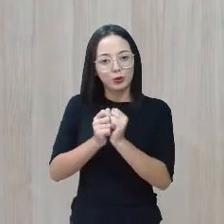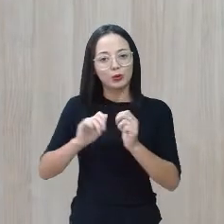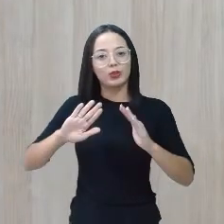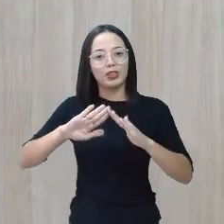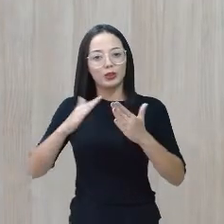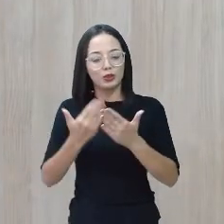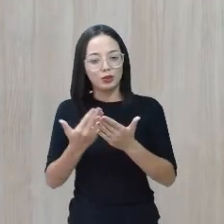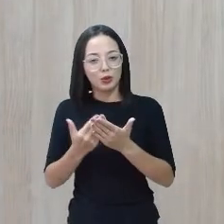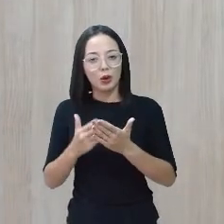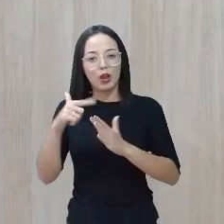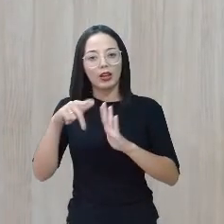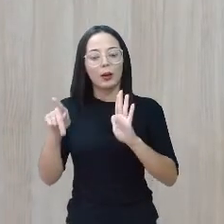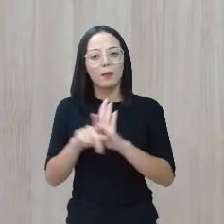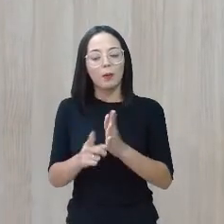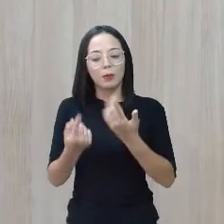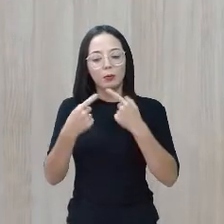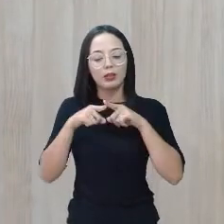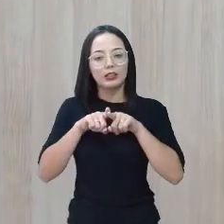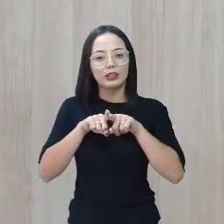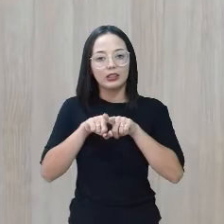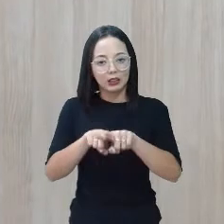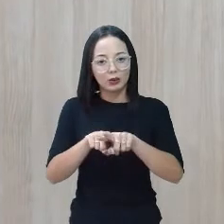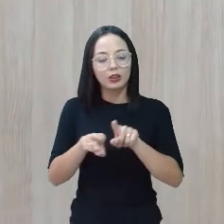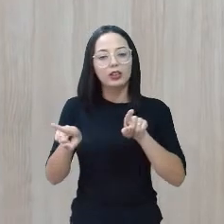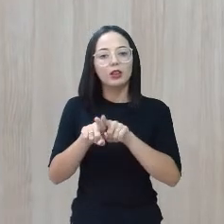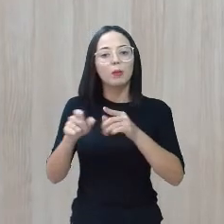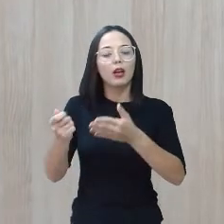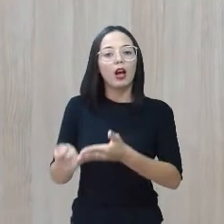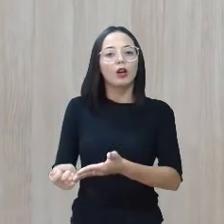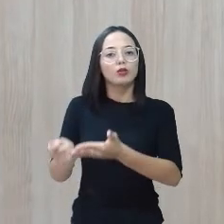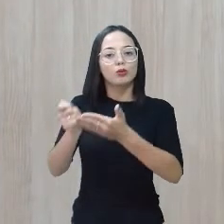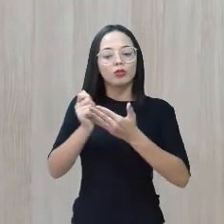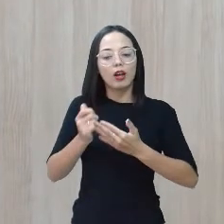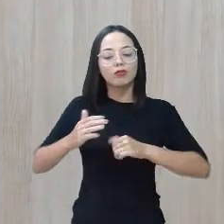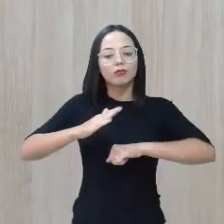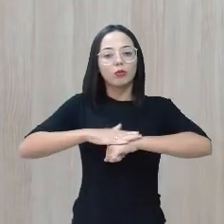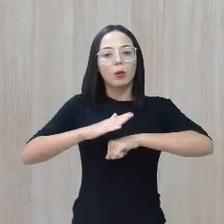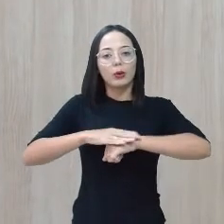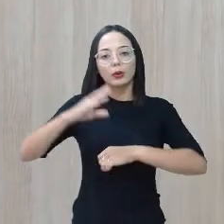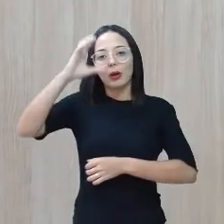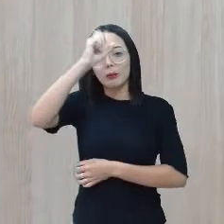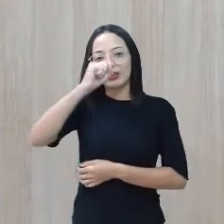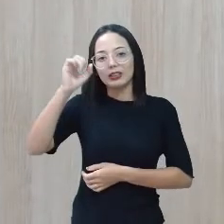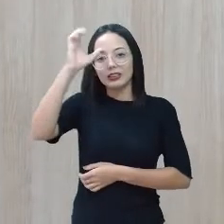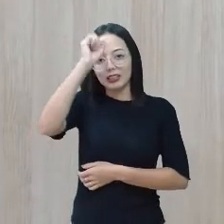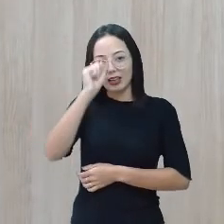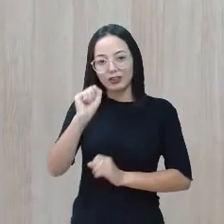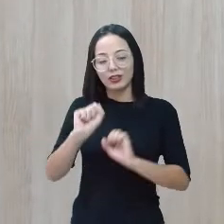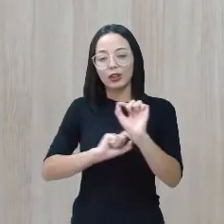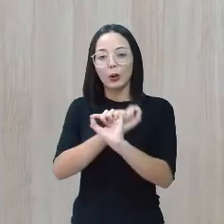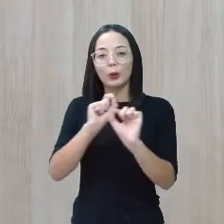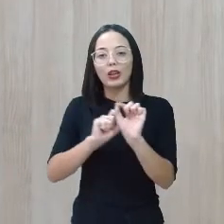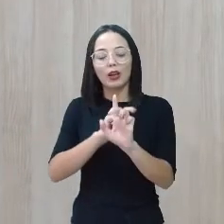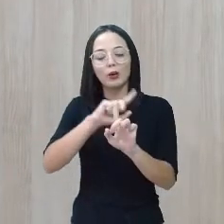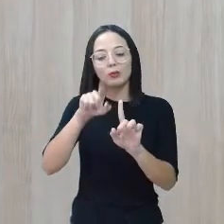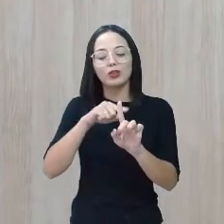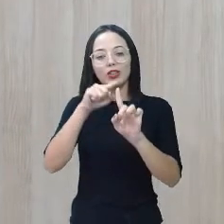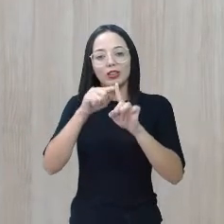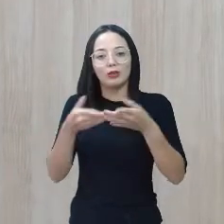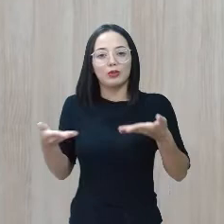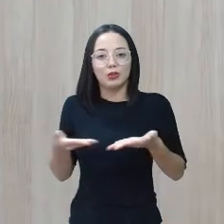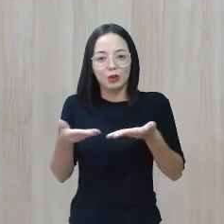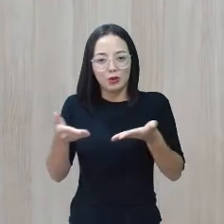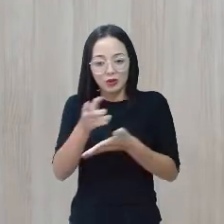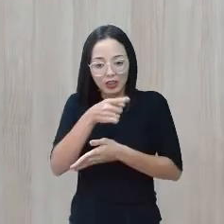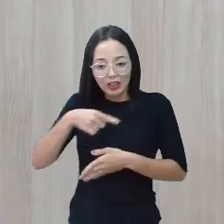escola, que ele é o nosso grande parceiro, que vai nos auxiliar nesse momento de aprendizagem de vocês, que é o nosso grande objetivo, que